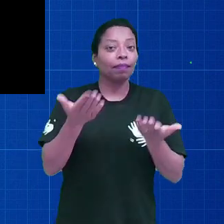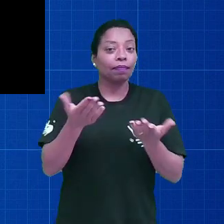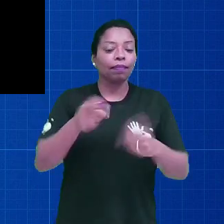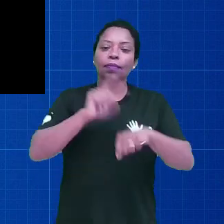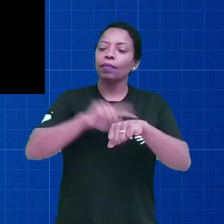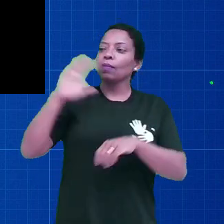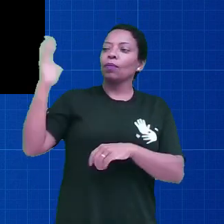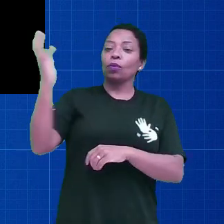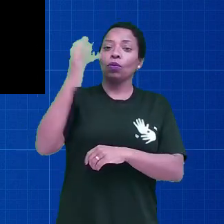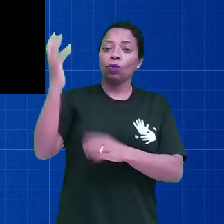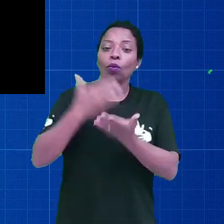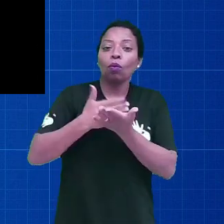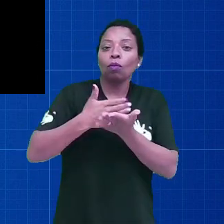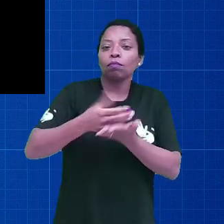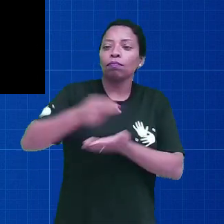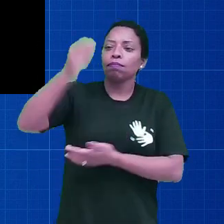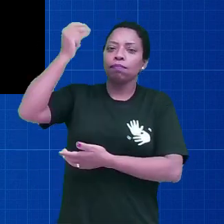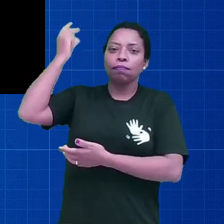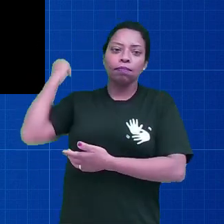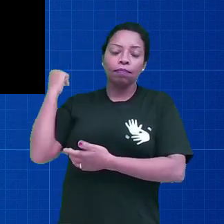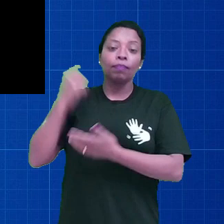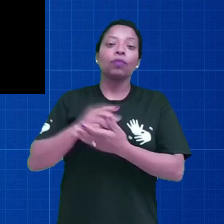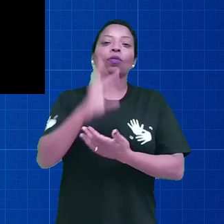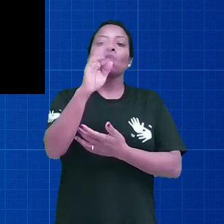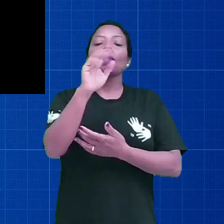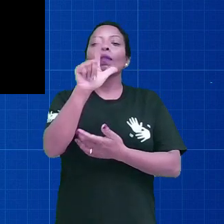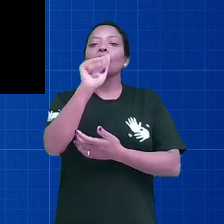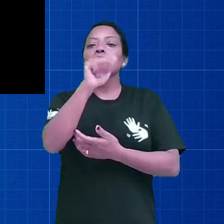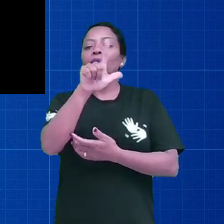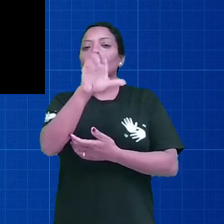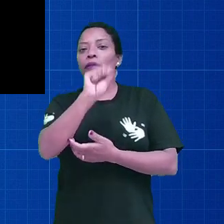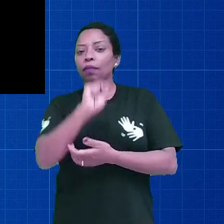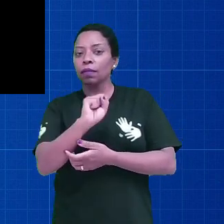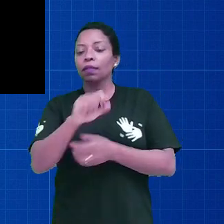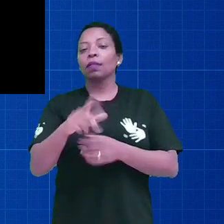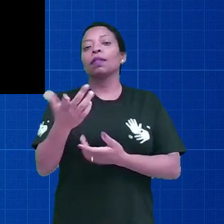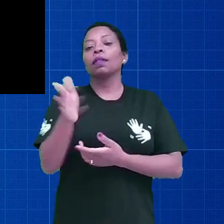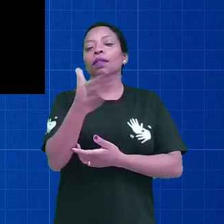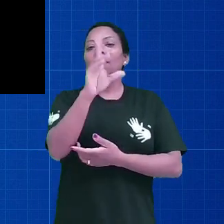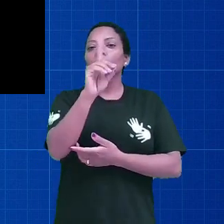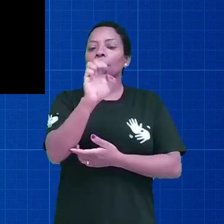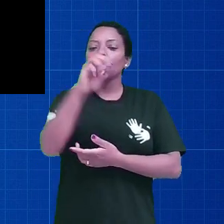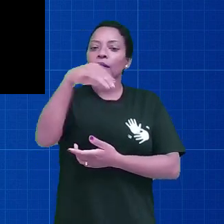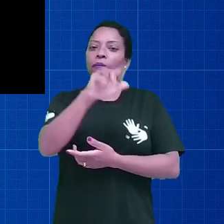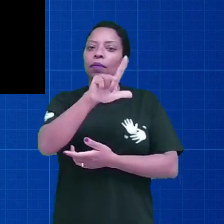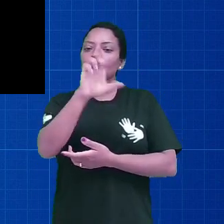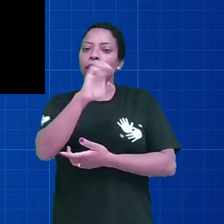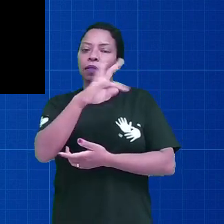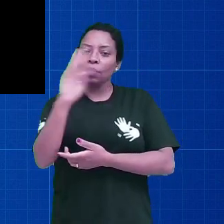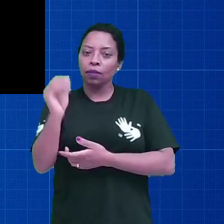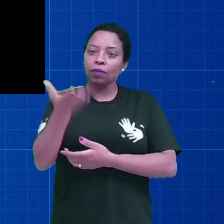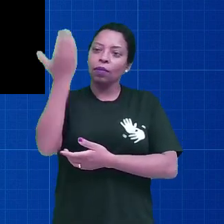depois veio, né, com várias pesquisas, vários inventos, chegando até Teofastos, em 300 anos antes de